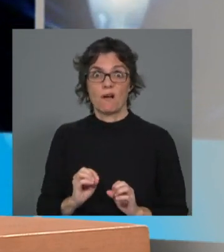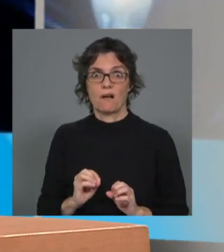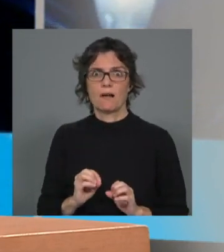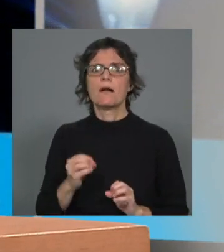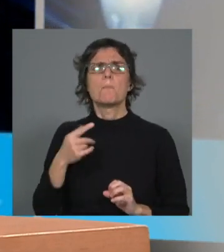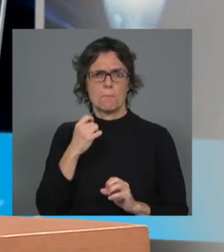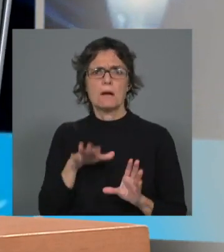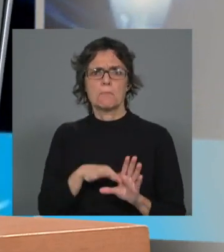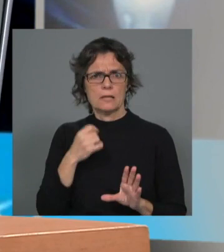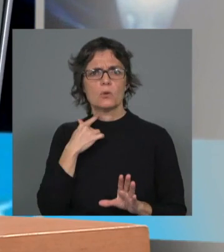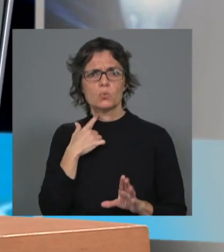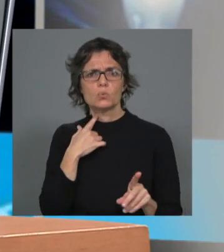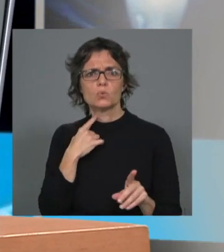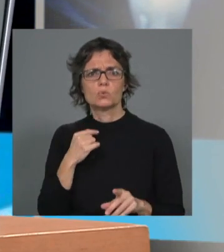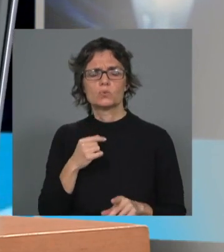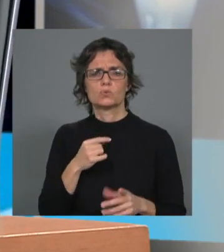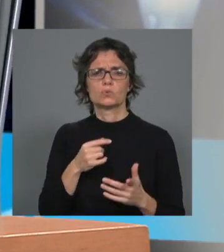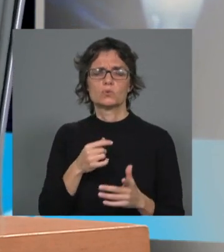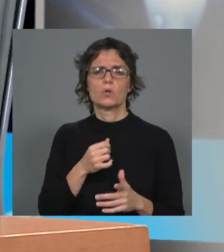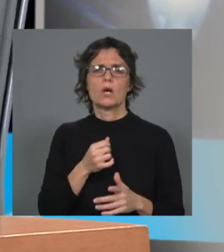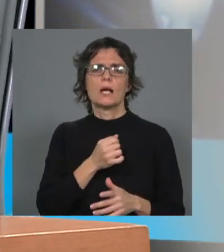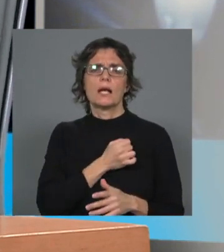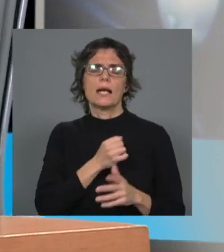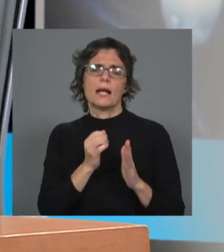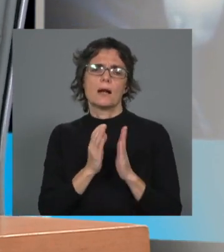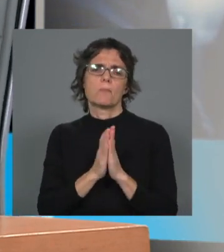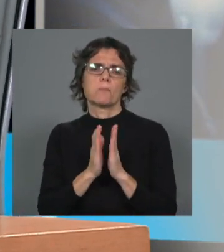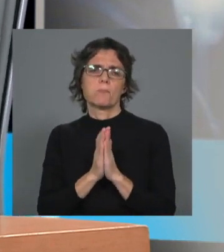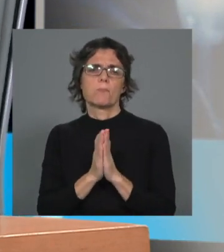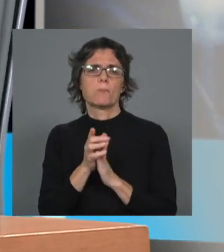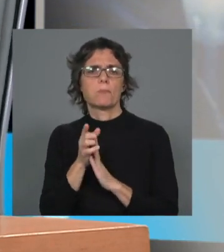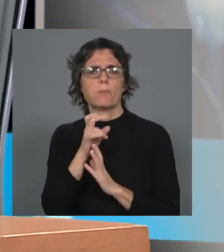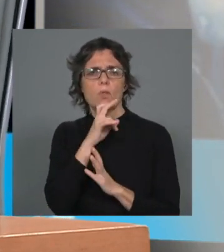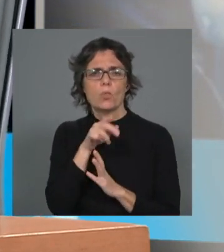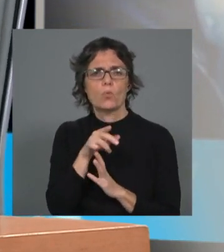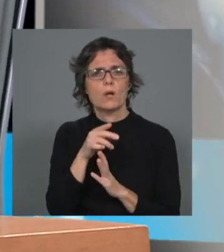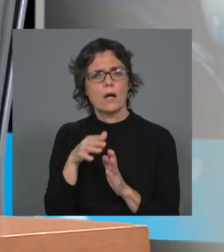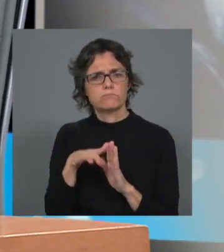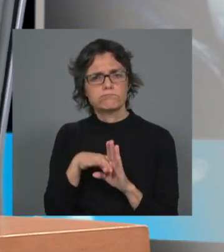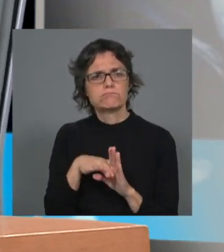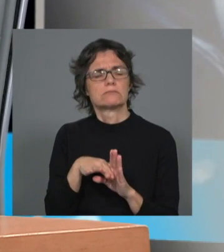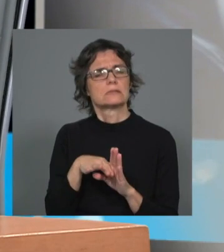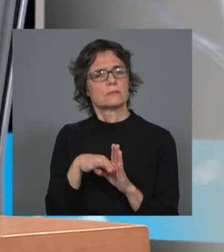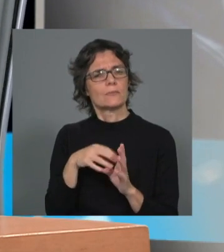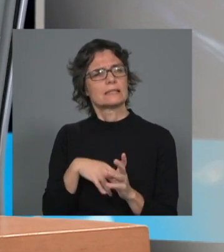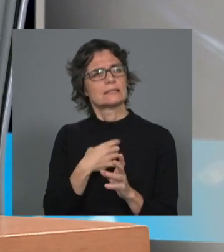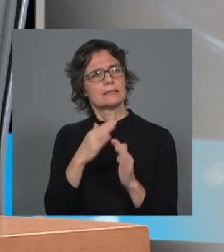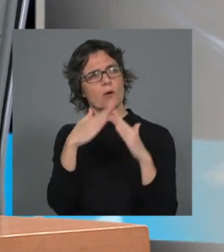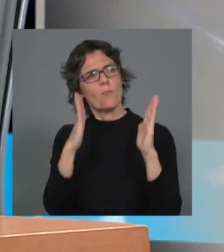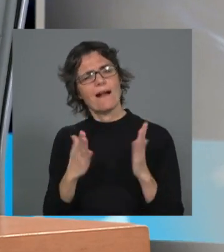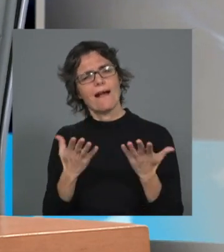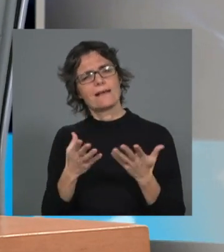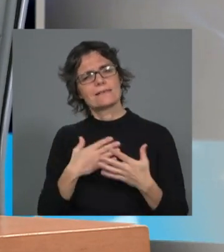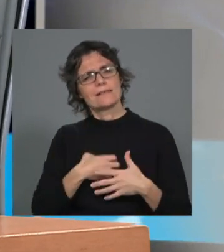ao curso, que vinham à Capela do Rato porque achavam que era um espaço de acolhimento e realmente o mérito é muito do Padre Tolentino